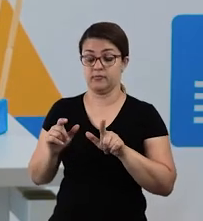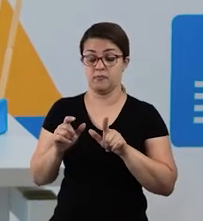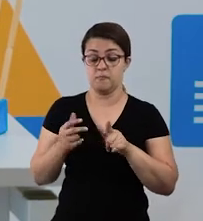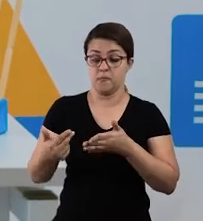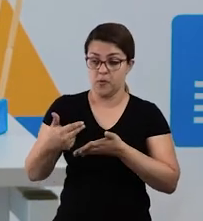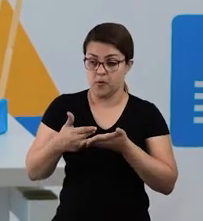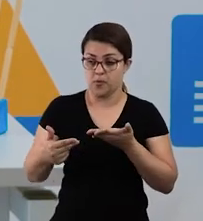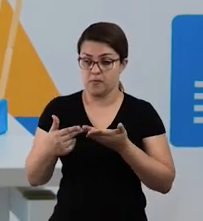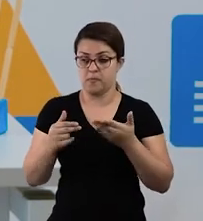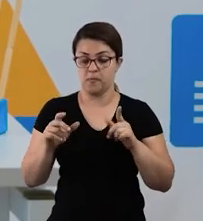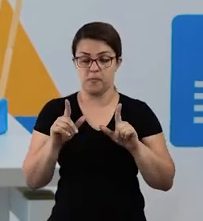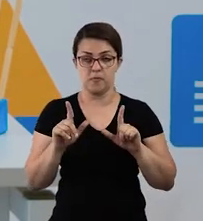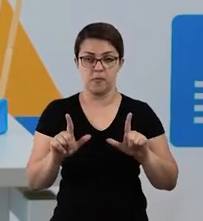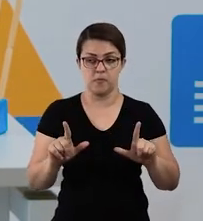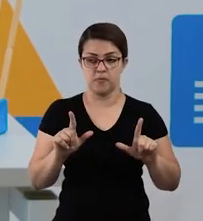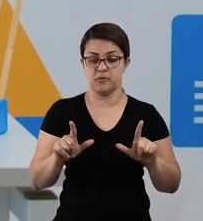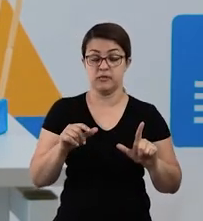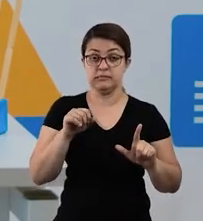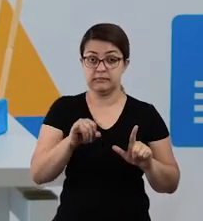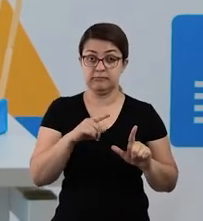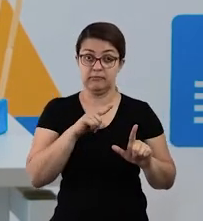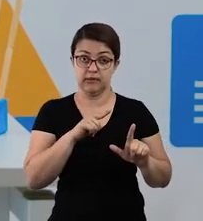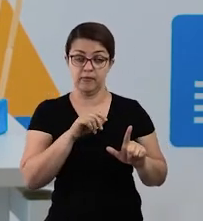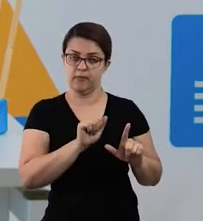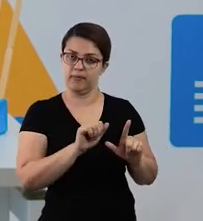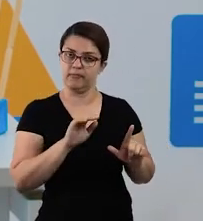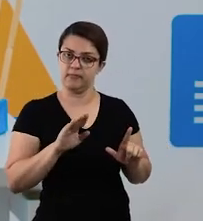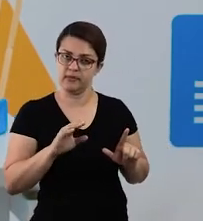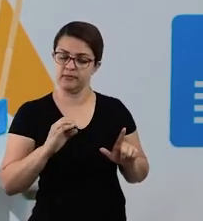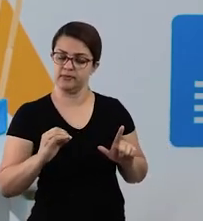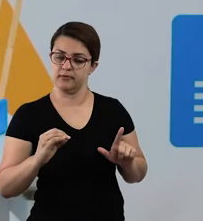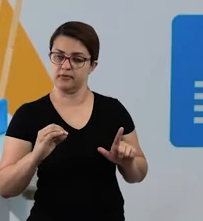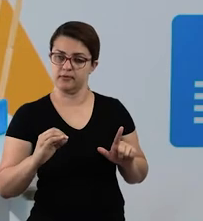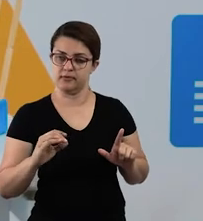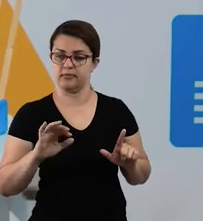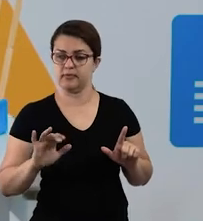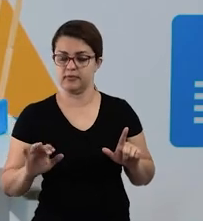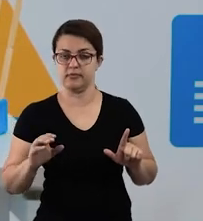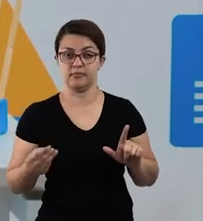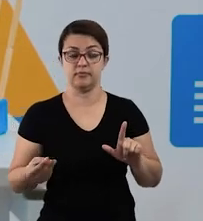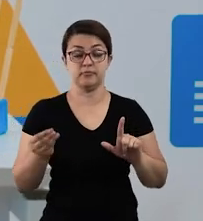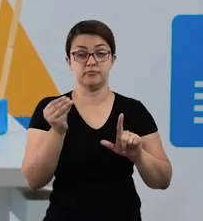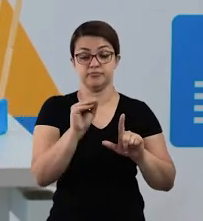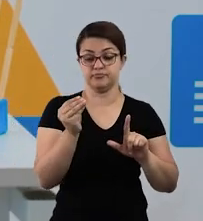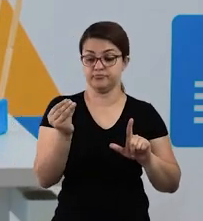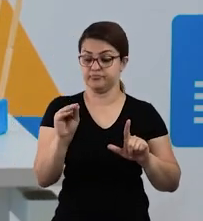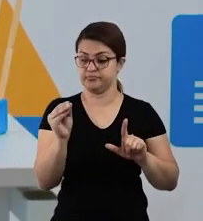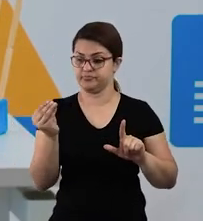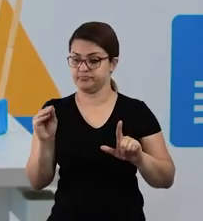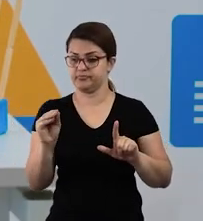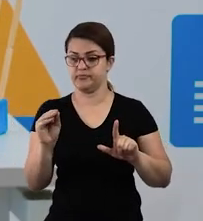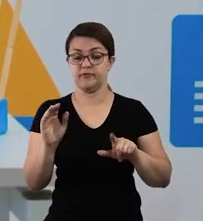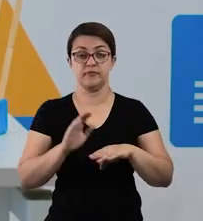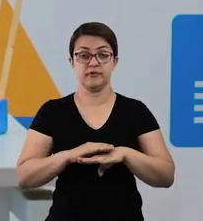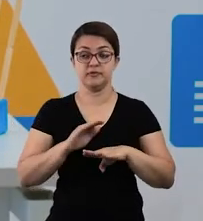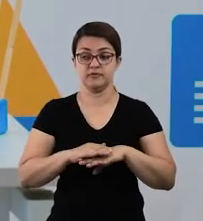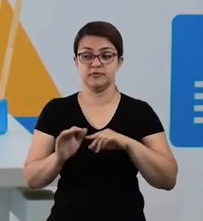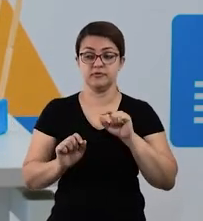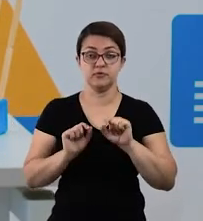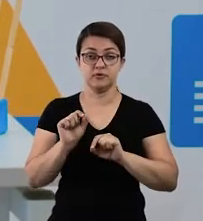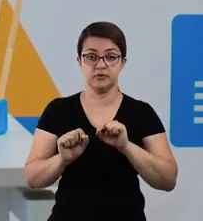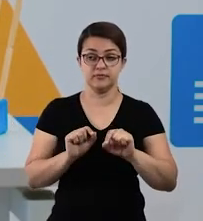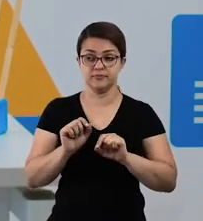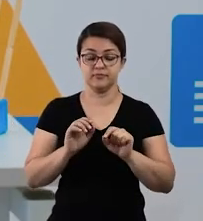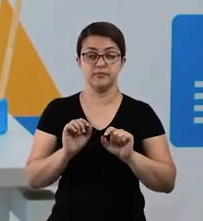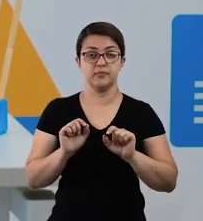papel ou, se vocês têm alfabeto móvel em casa, a gente pode utilizar também. O que que vamos fazer? Vocês vão